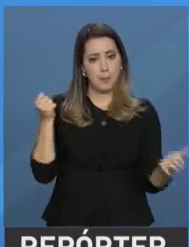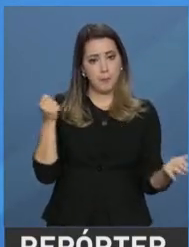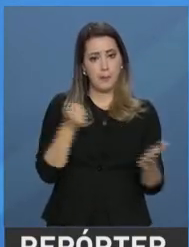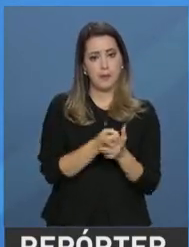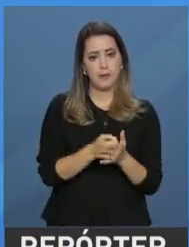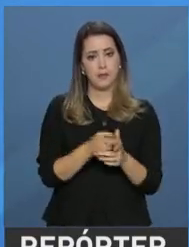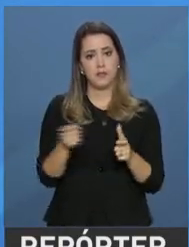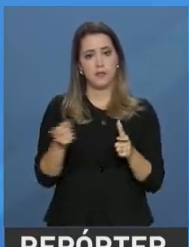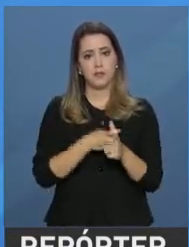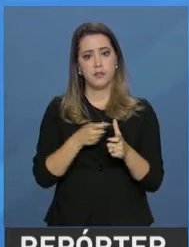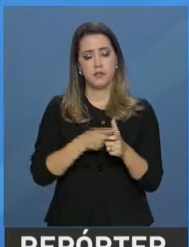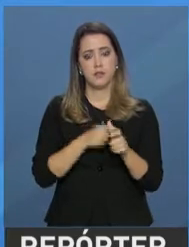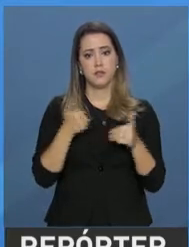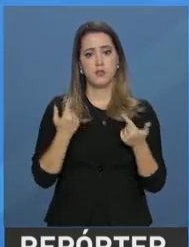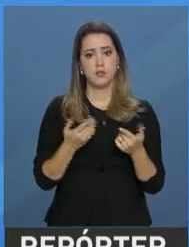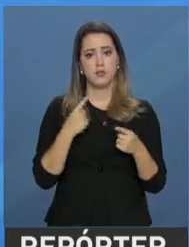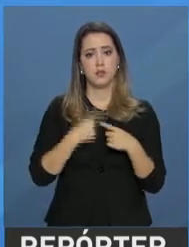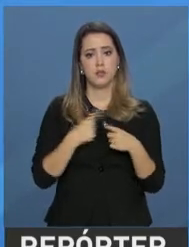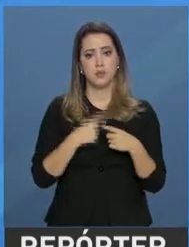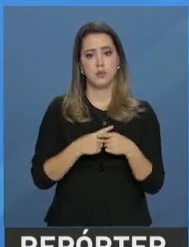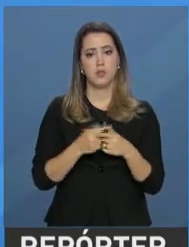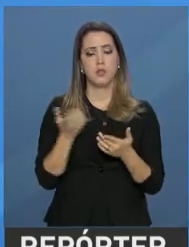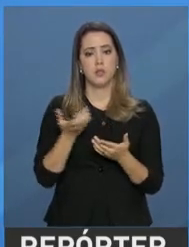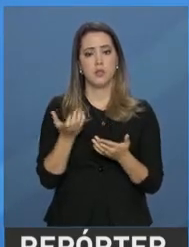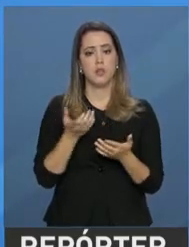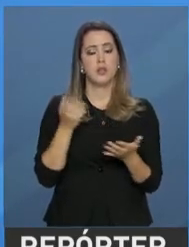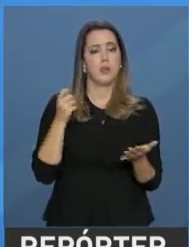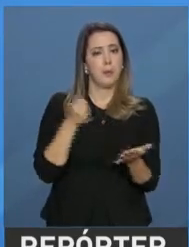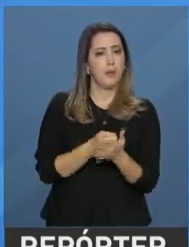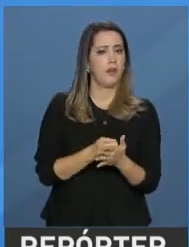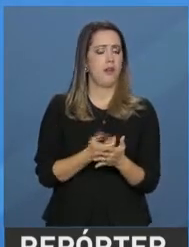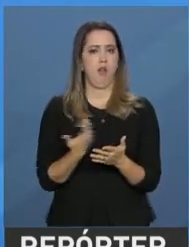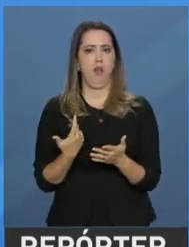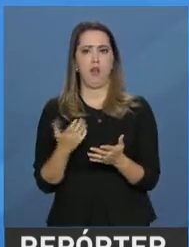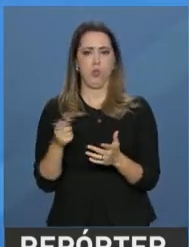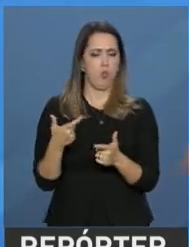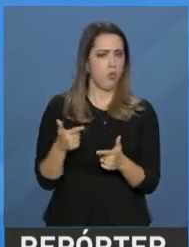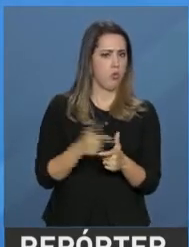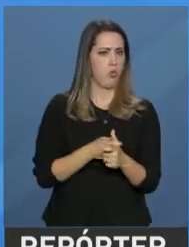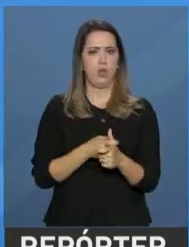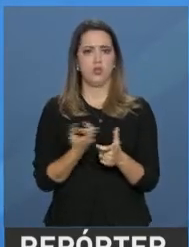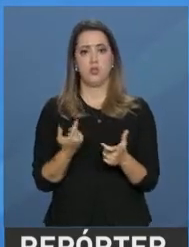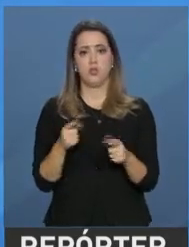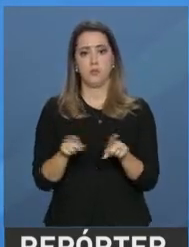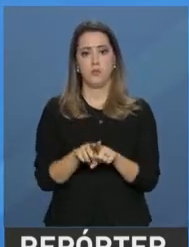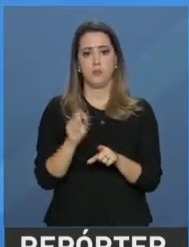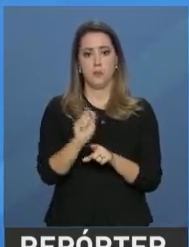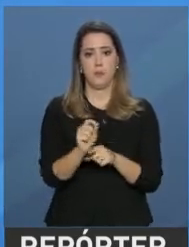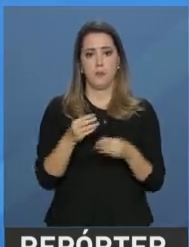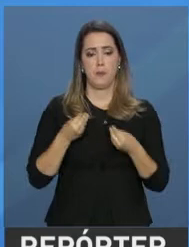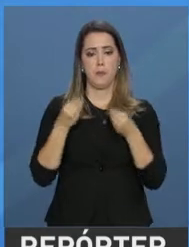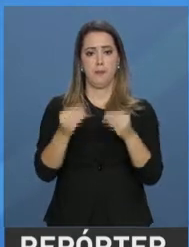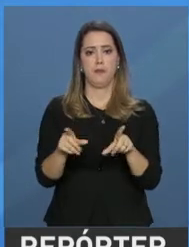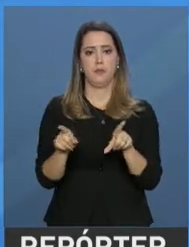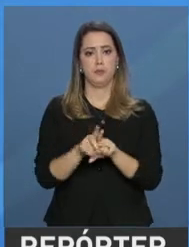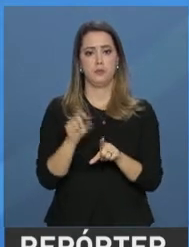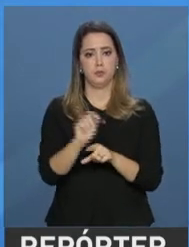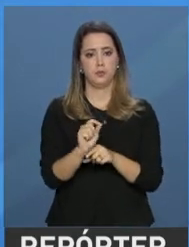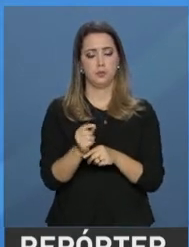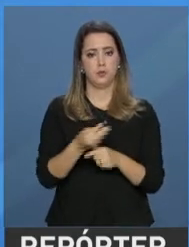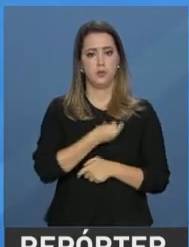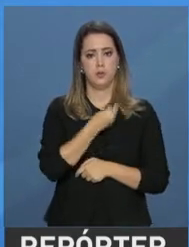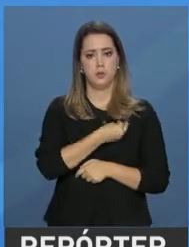compromisso porque o pequeno quer pagar não quer deixar de pagar ele não vive de deixar de pagar o tributo ele vive